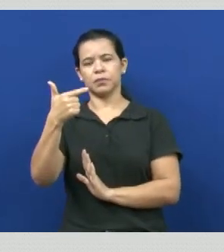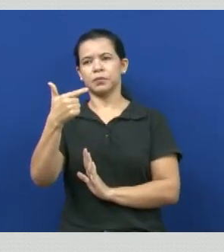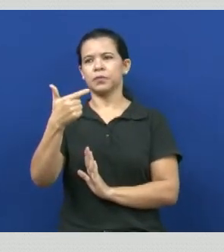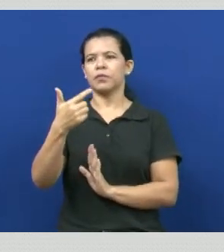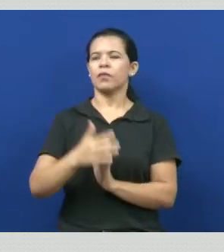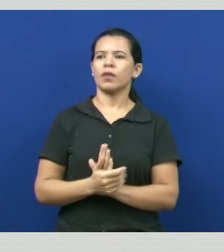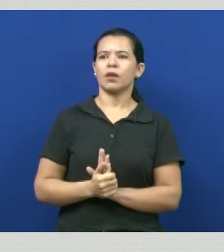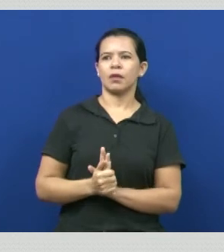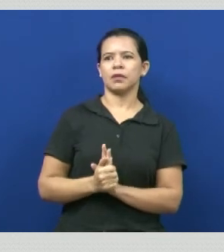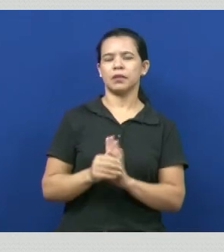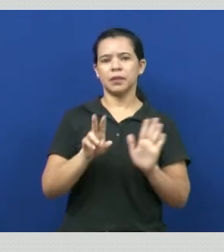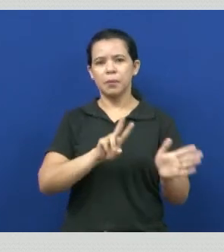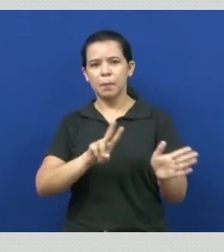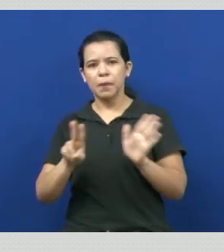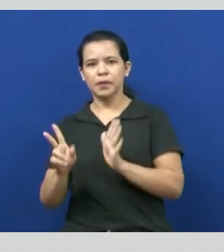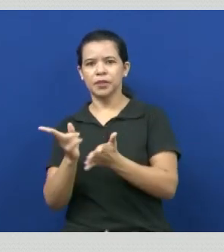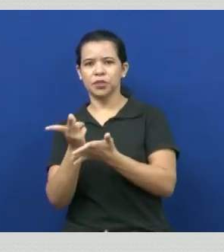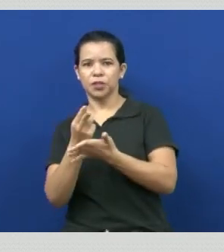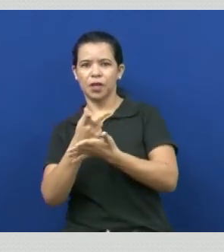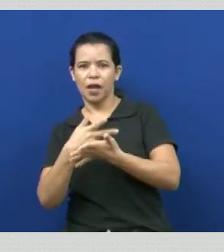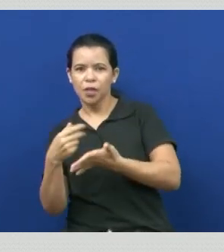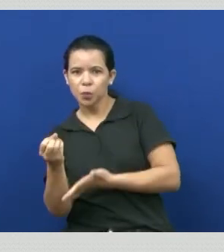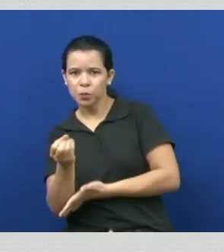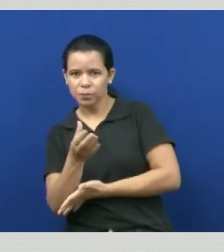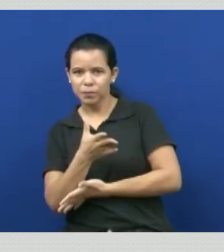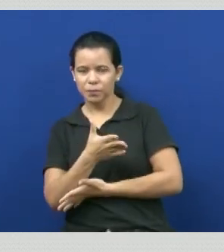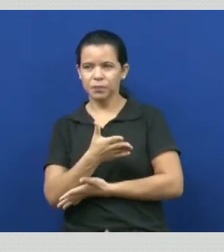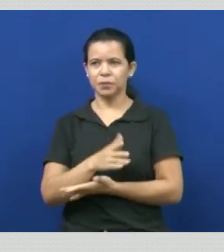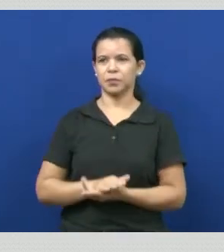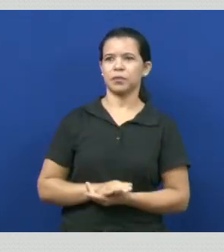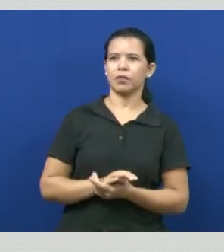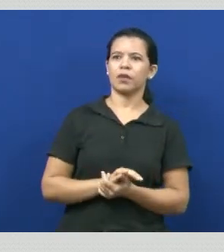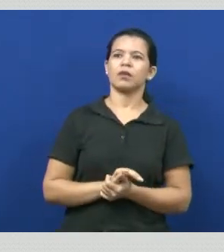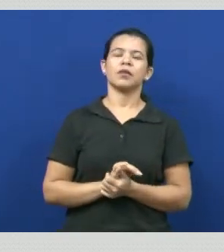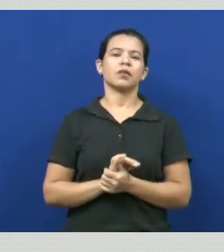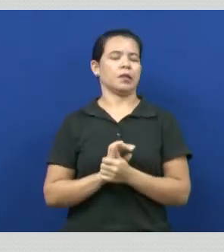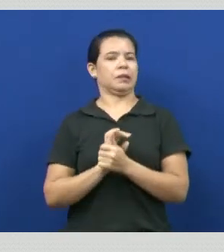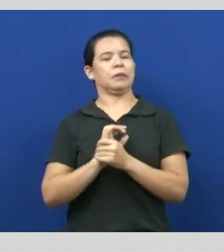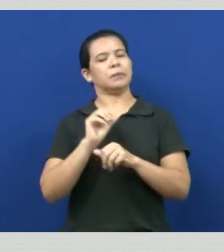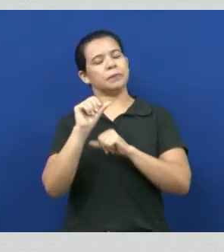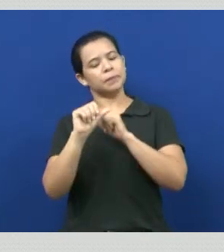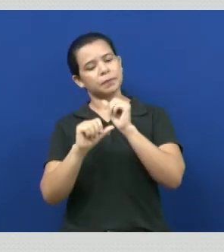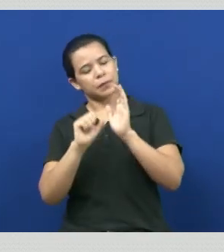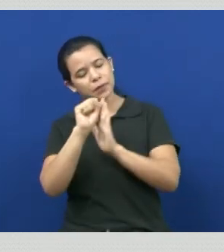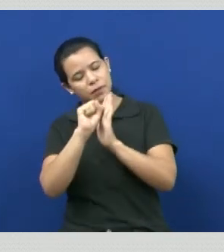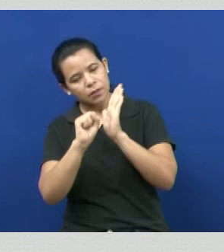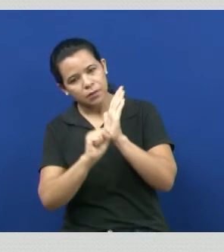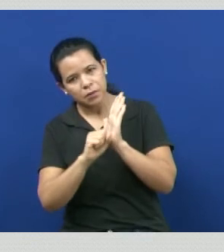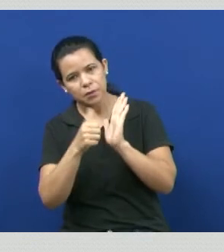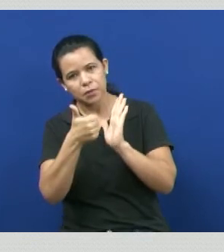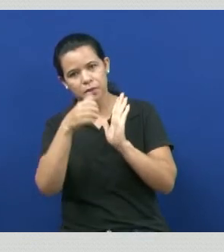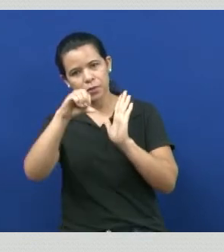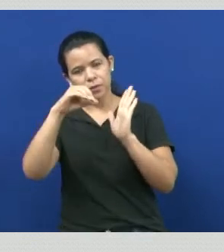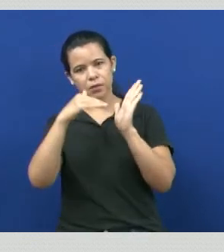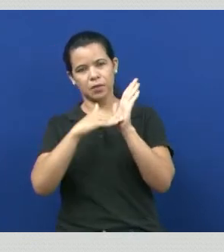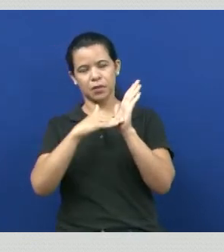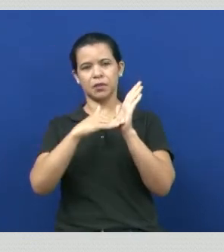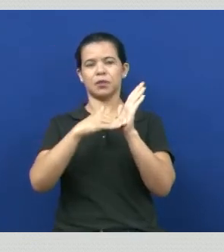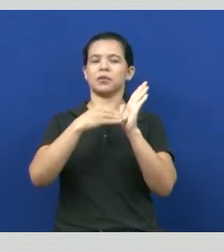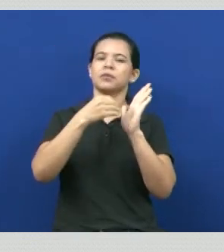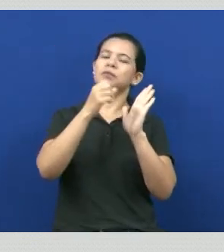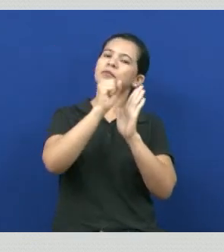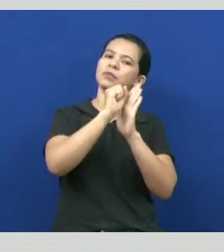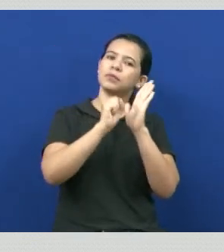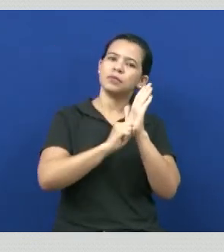Moderna. Marcou o período de transição do século XIX para o século XX. Representou o momento